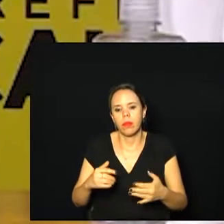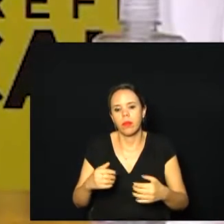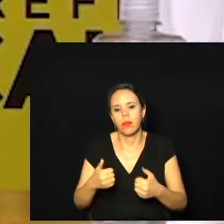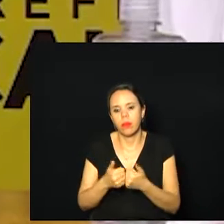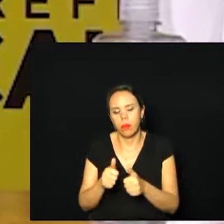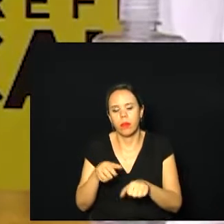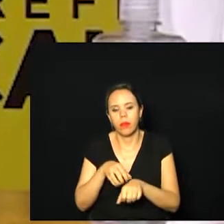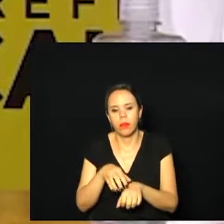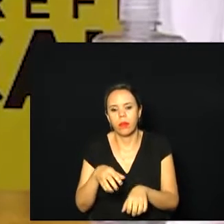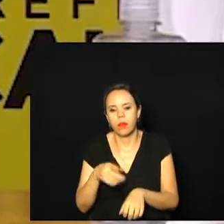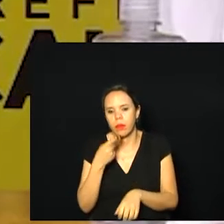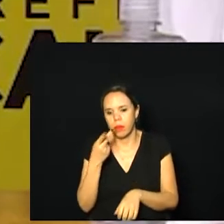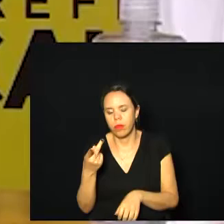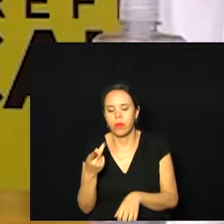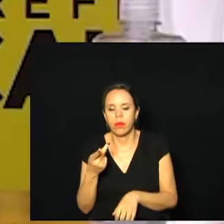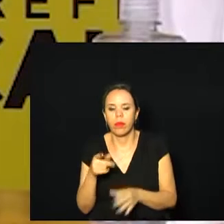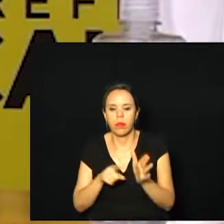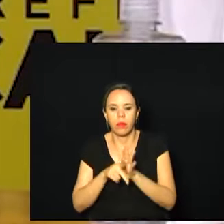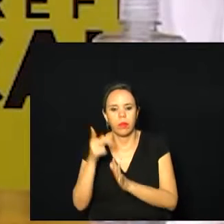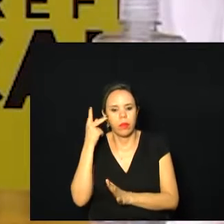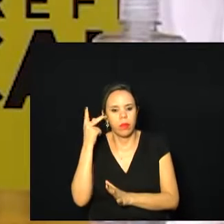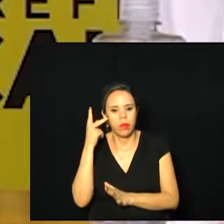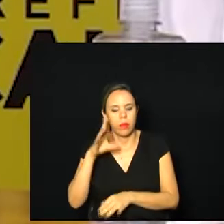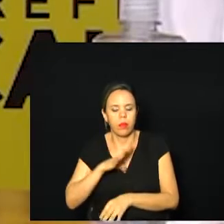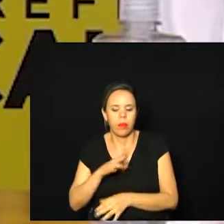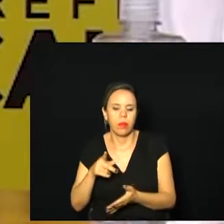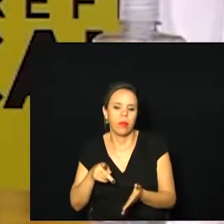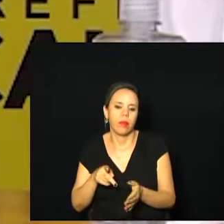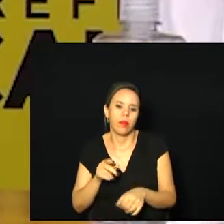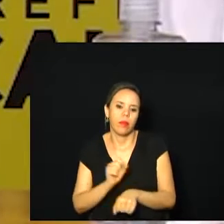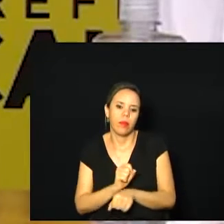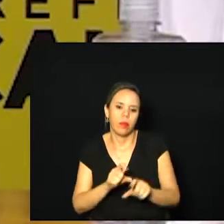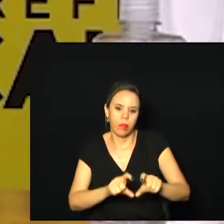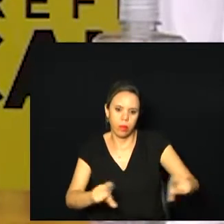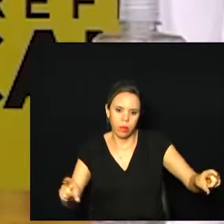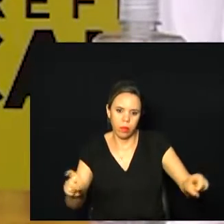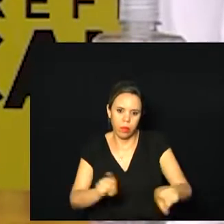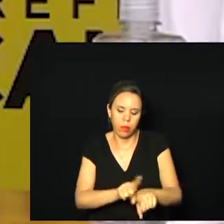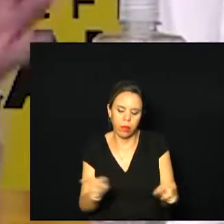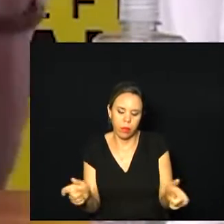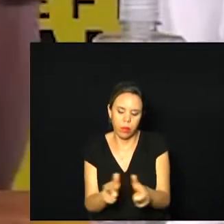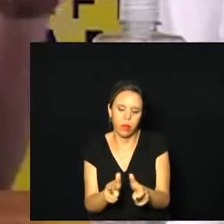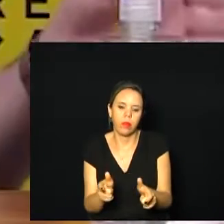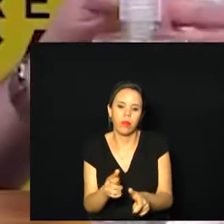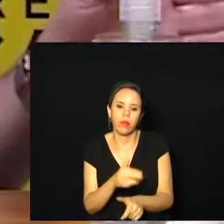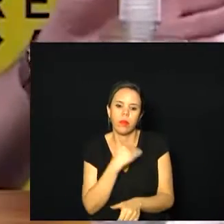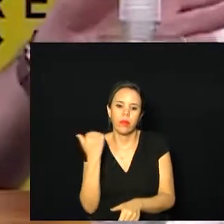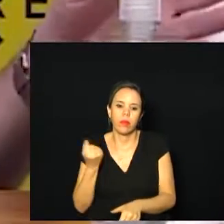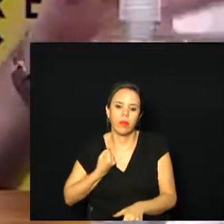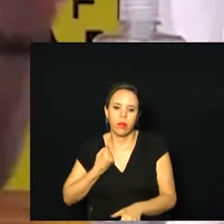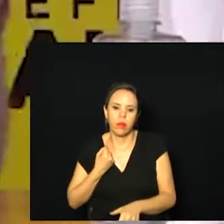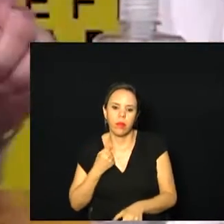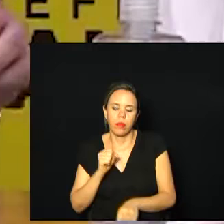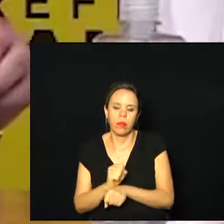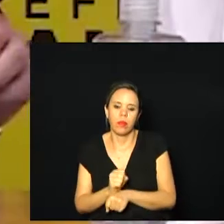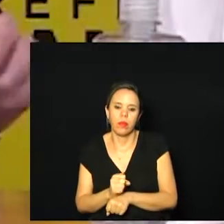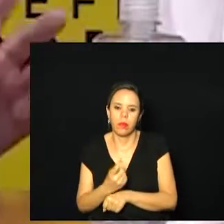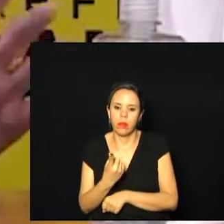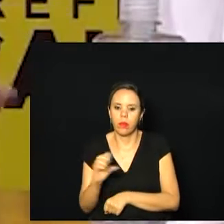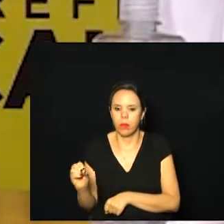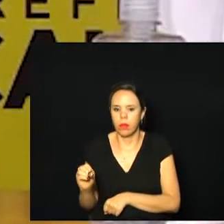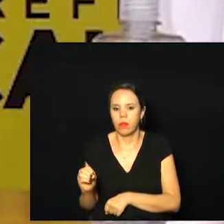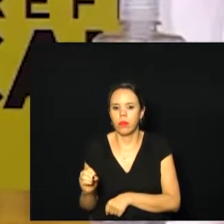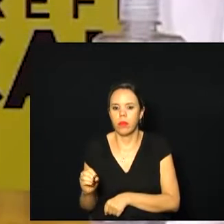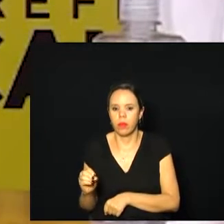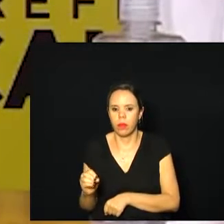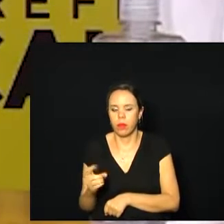São Paulo, há pesquisas que mostram que essa faixa de espera reduziu o número de mortes. Eu acho que nós temos aqui a programação de 10 faixas, é